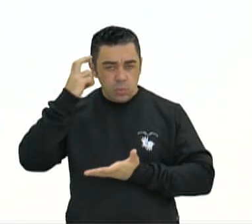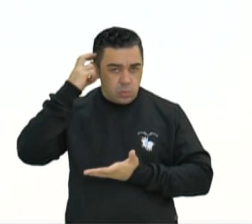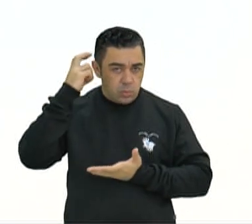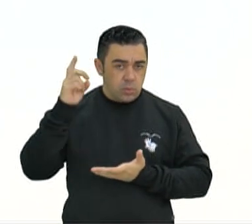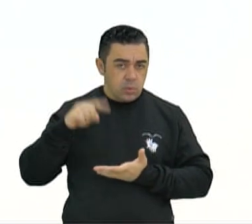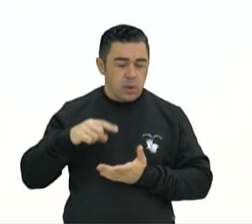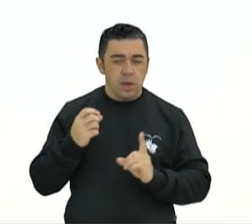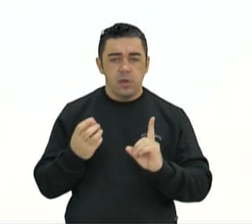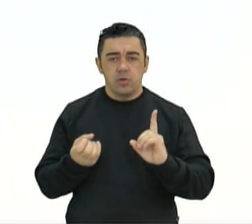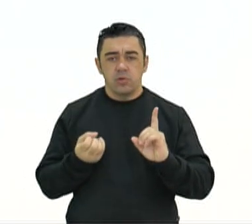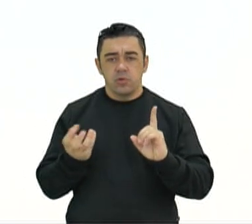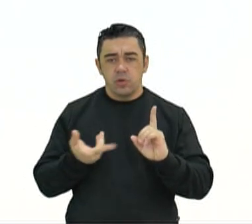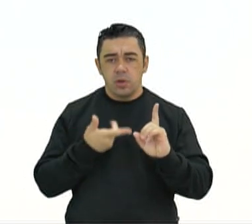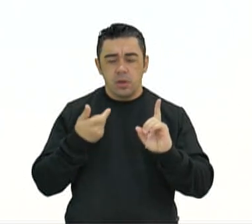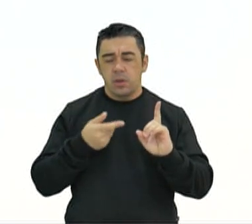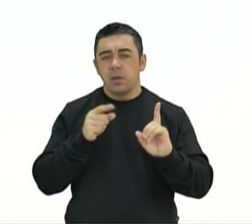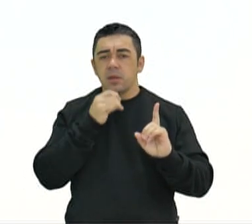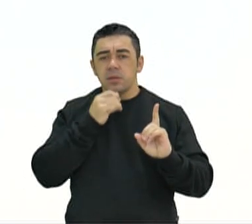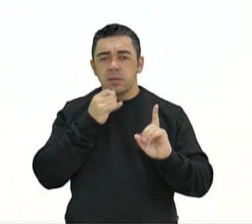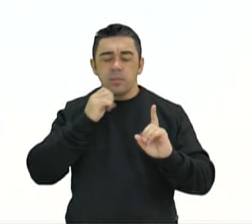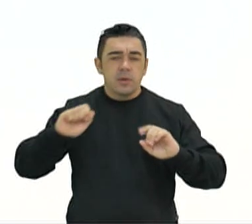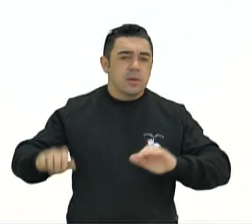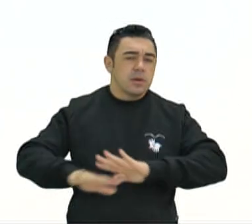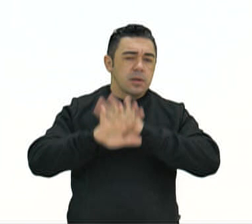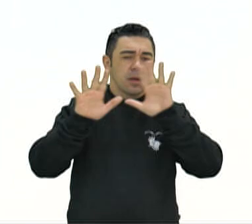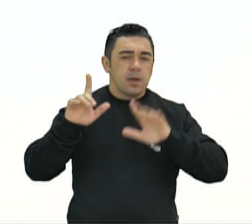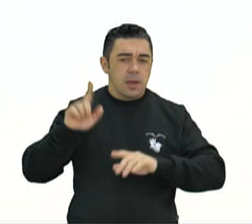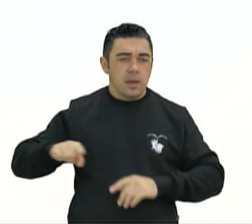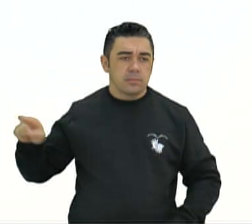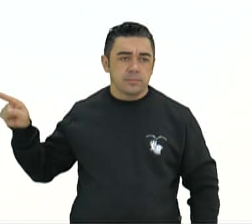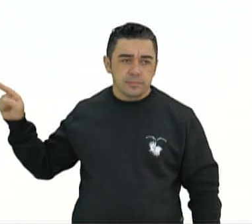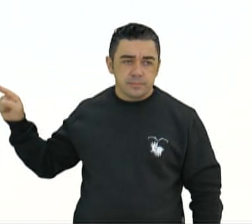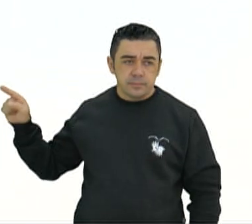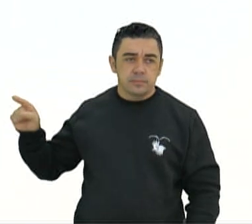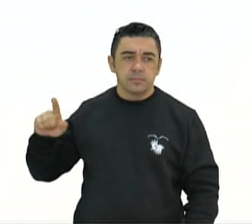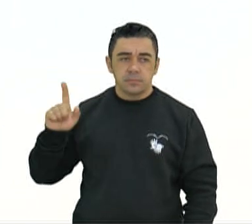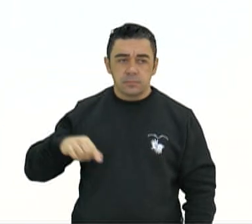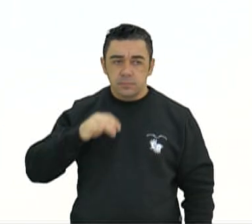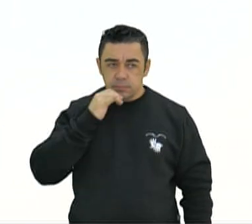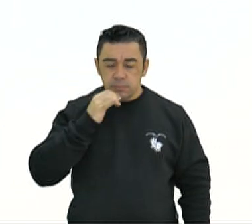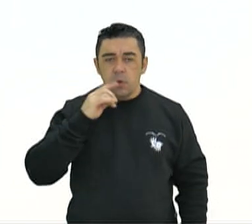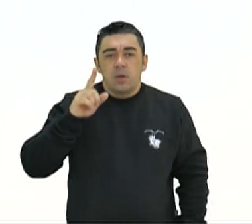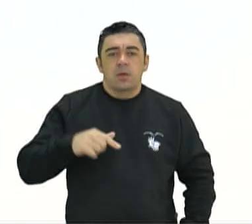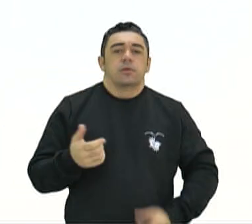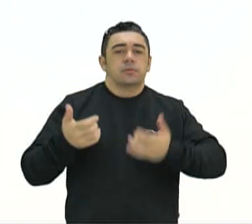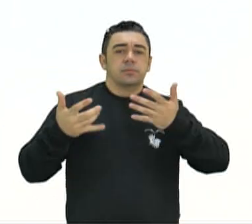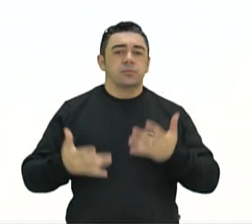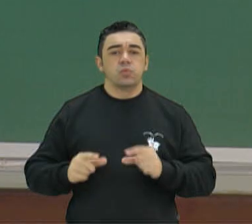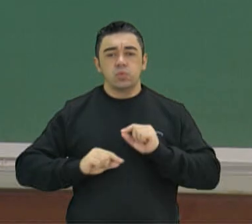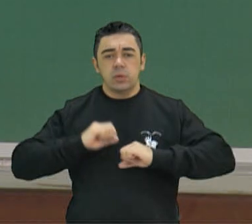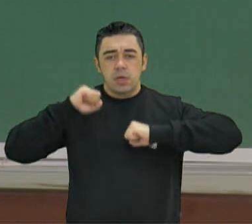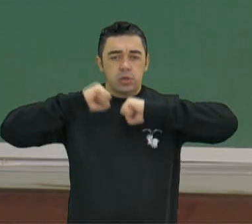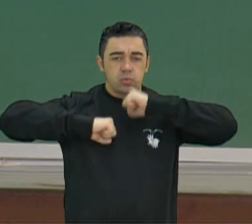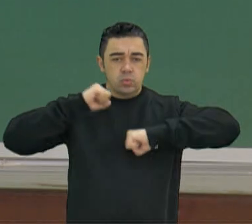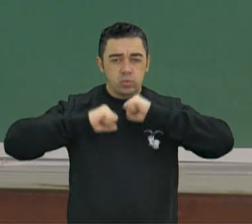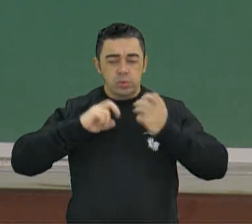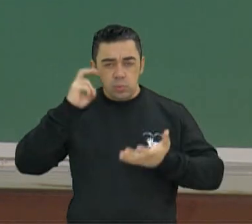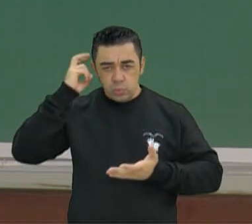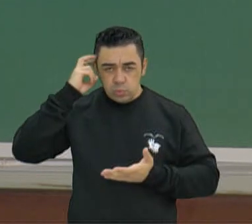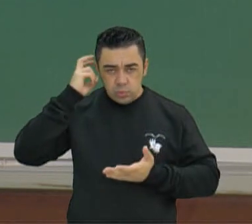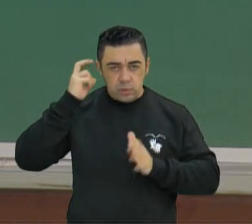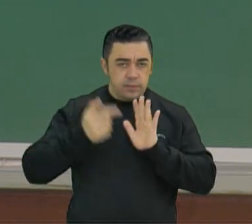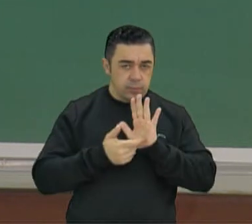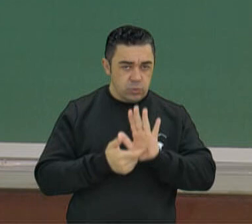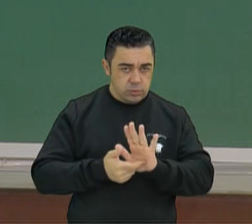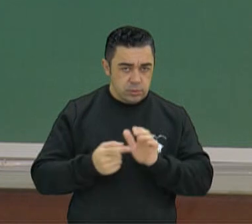do Esclarecimento, que foi uma obra na qual o termo a indústria cultural vai ser abordado num